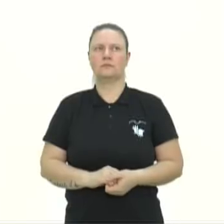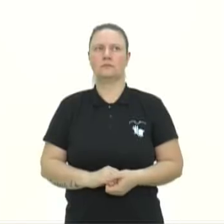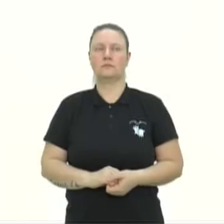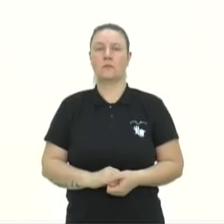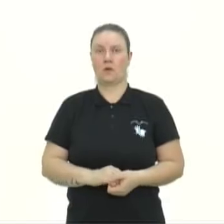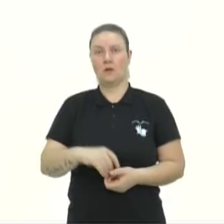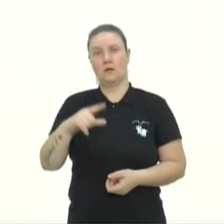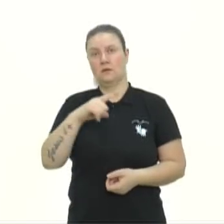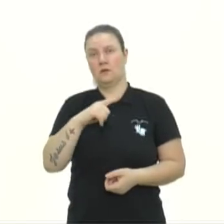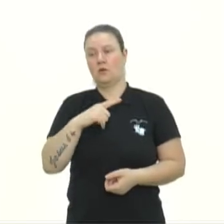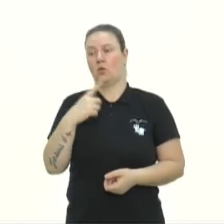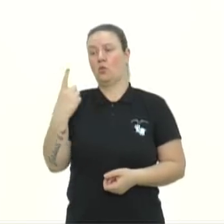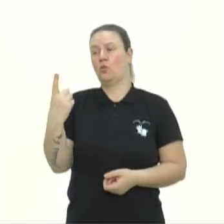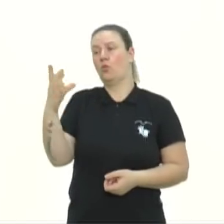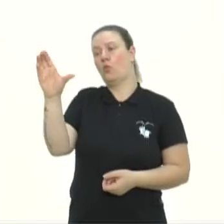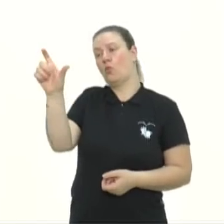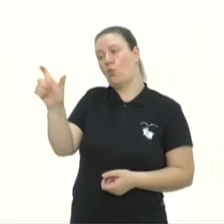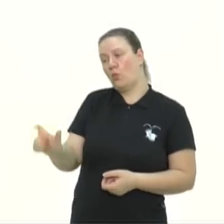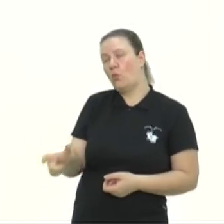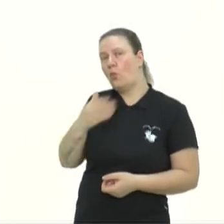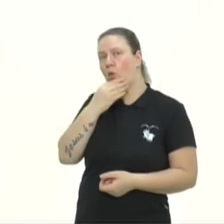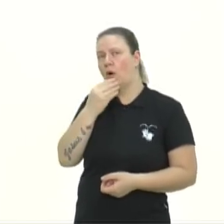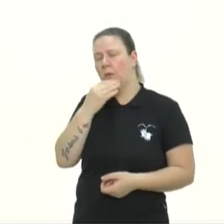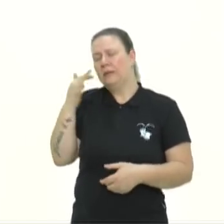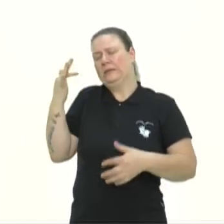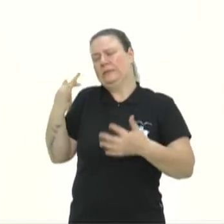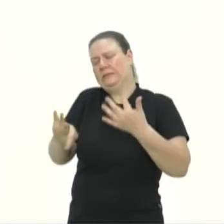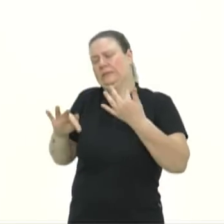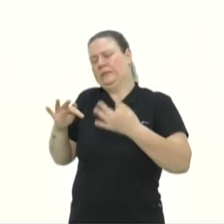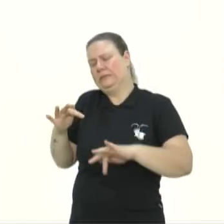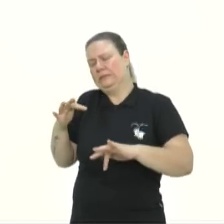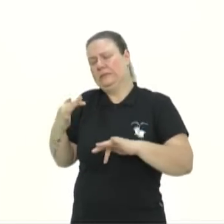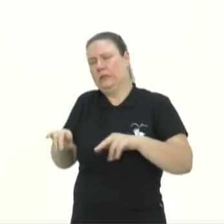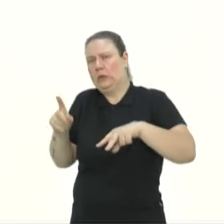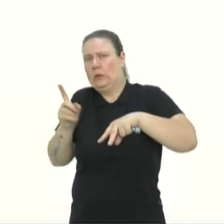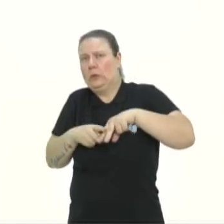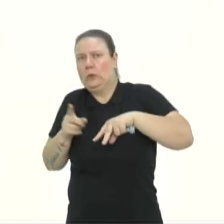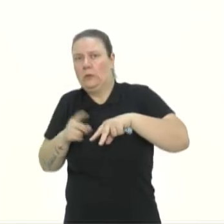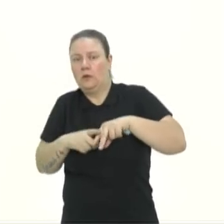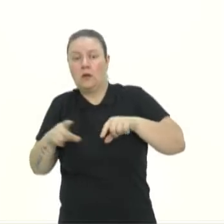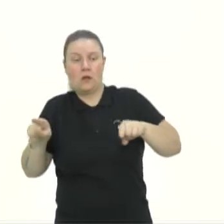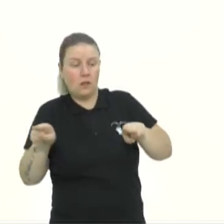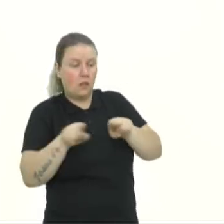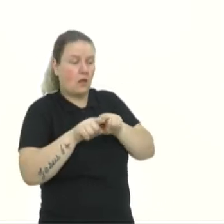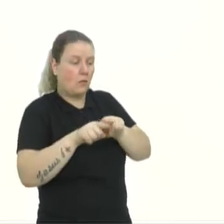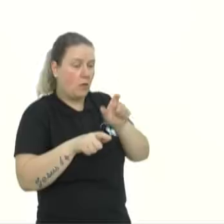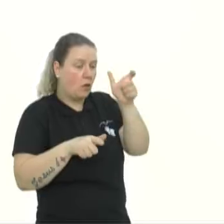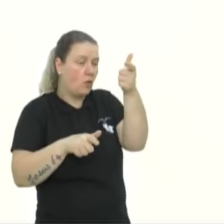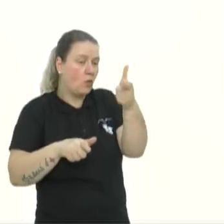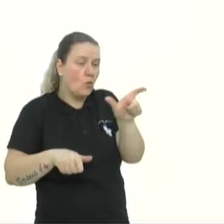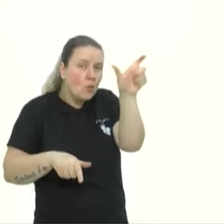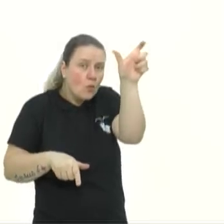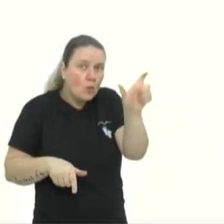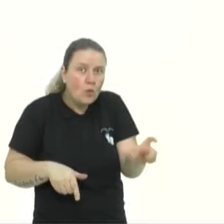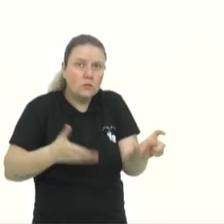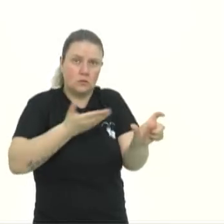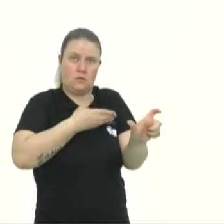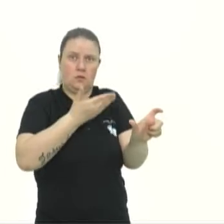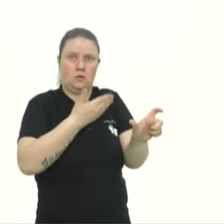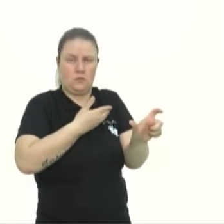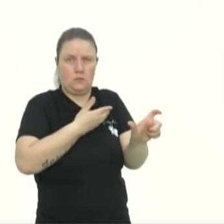Então, havia lá um caboclo que sentia uma dor na perna e, coincidentemente, um compadre